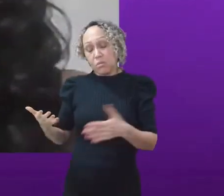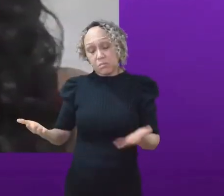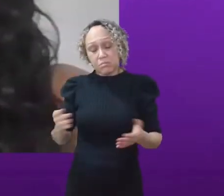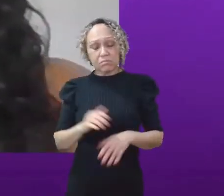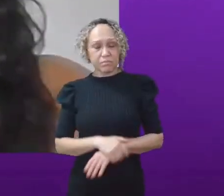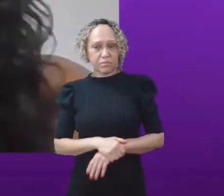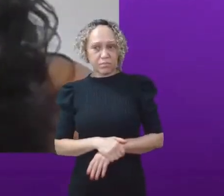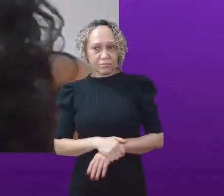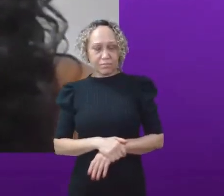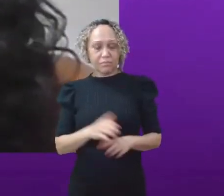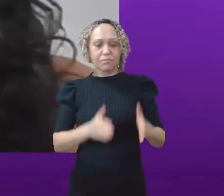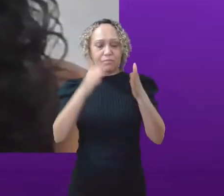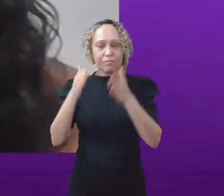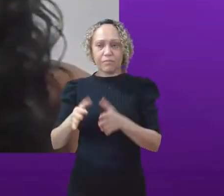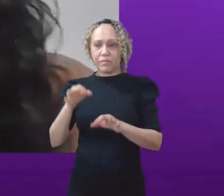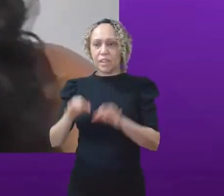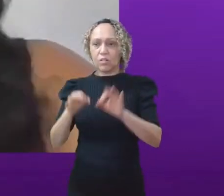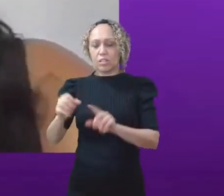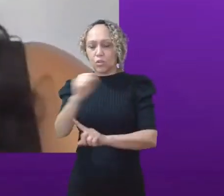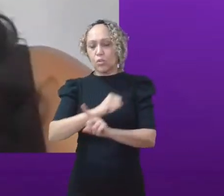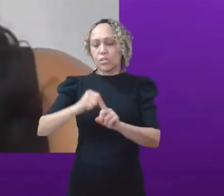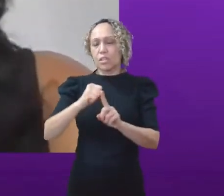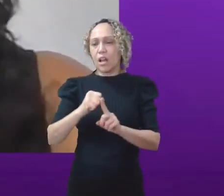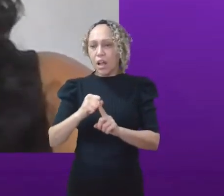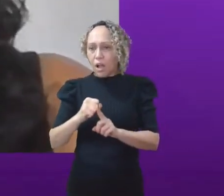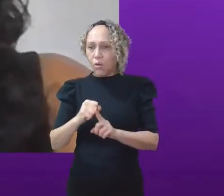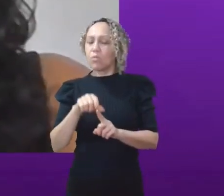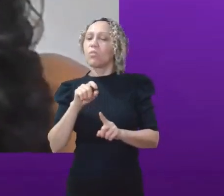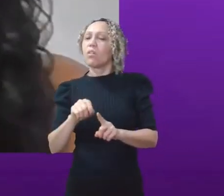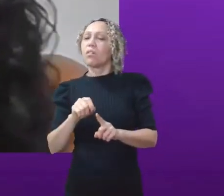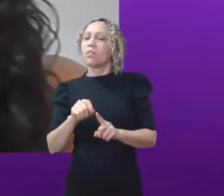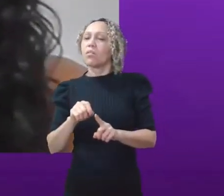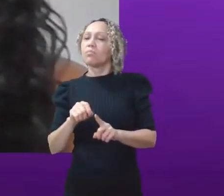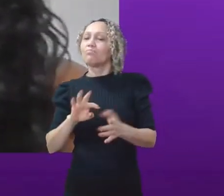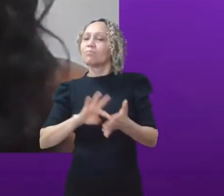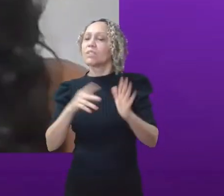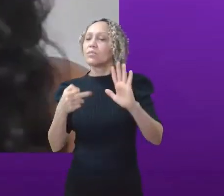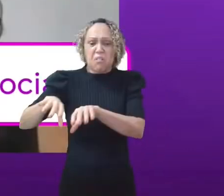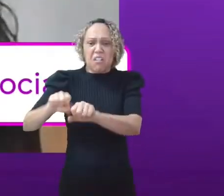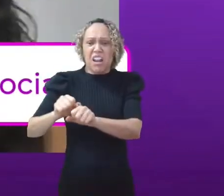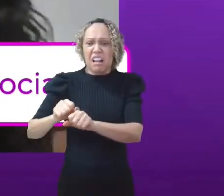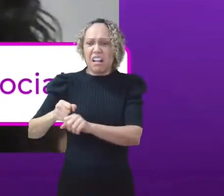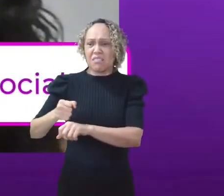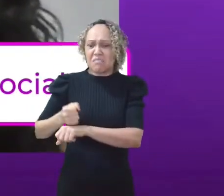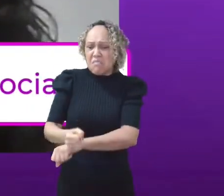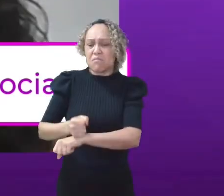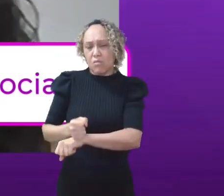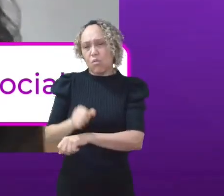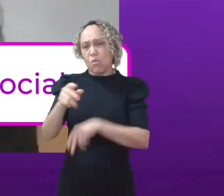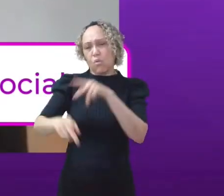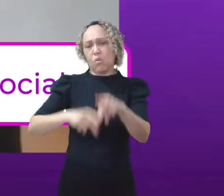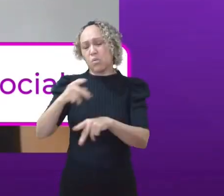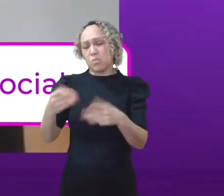justiça social, ou seja, o resultado da atividade ela deve estar ao alcance de todos. Na economia solidária,